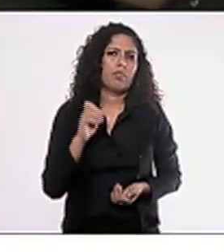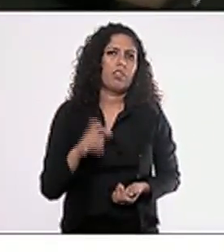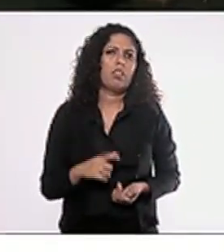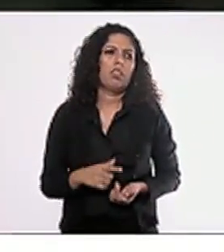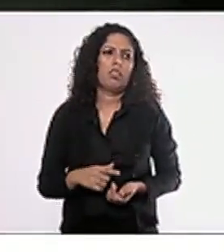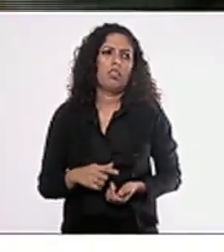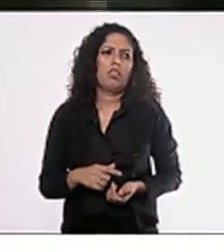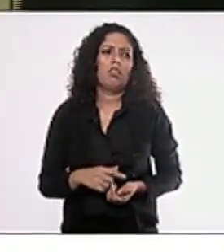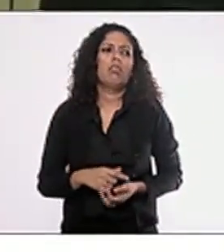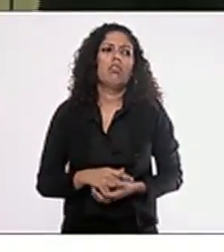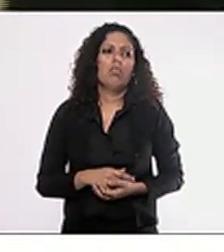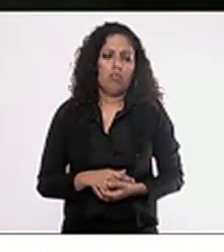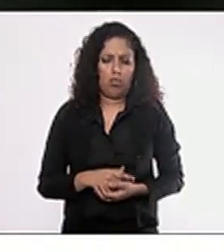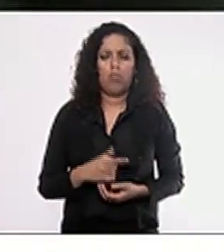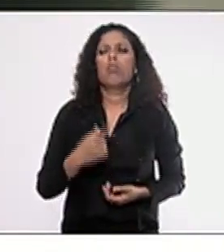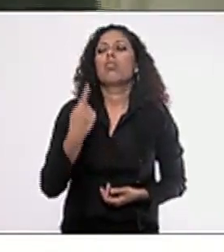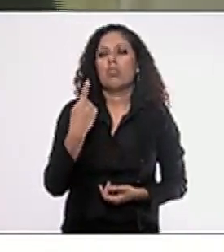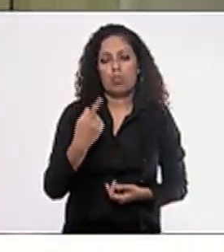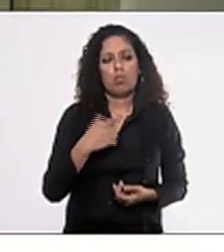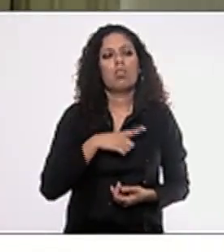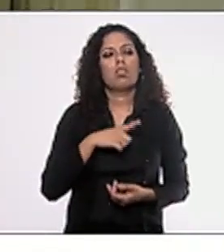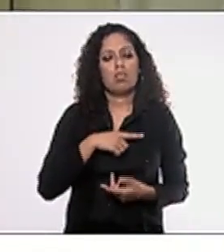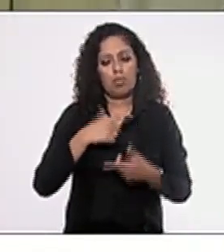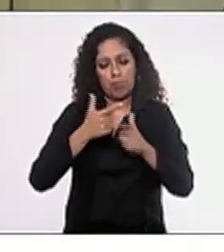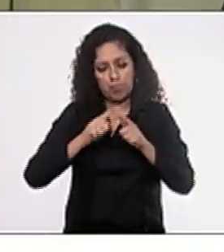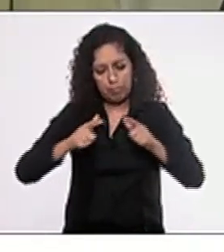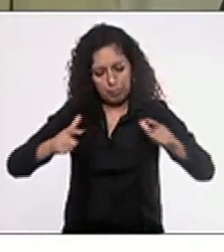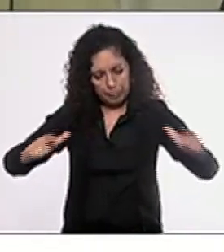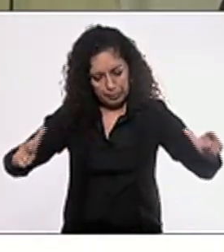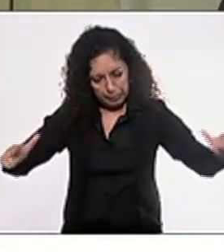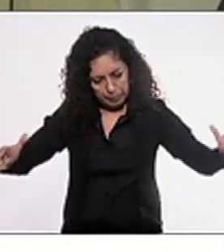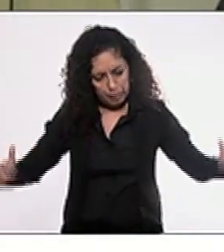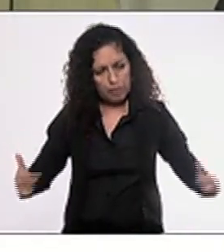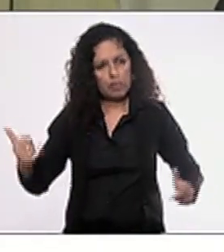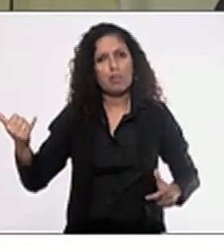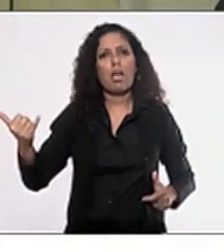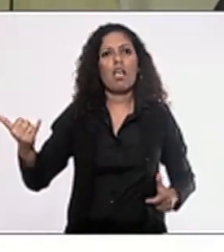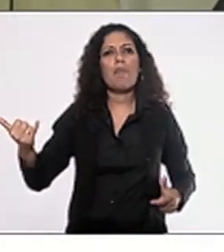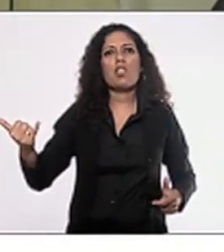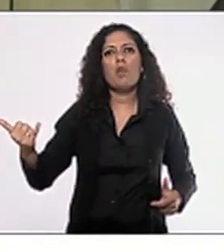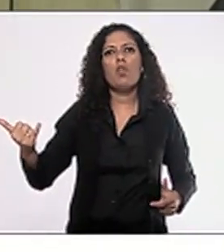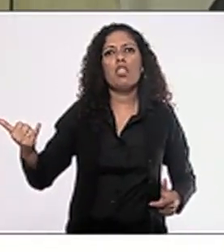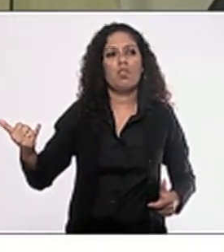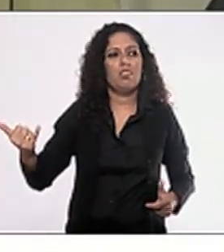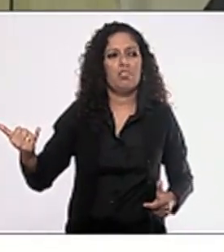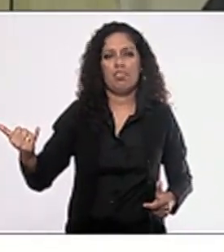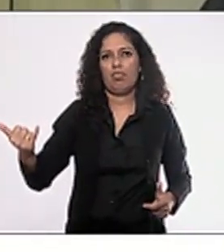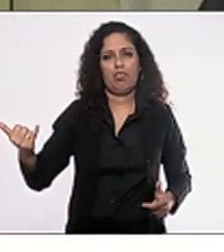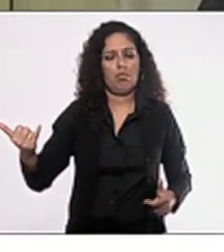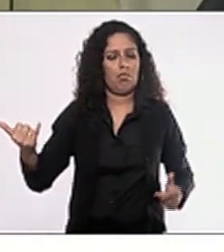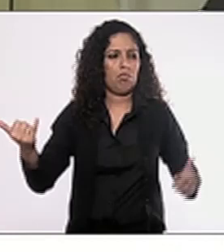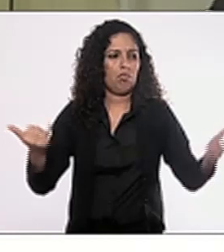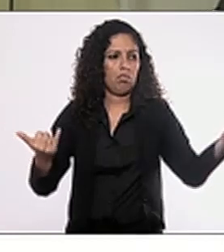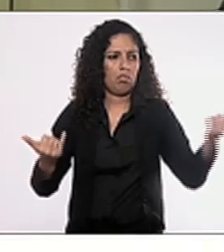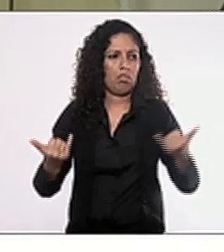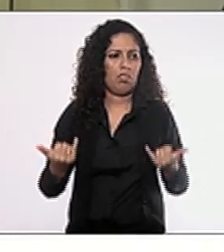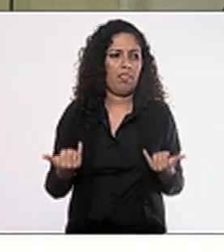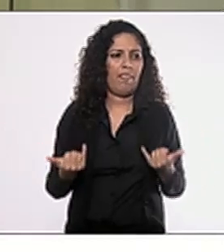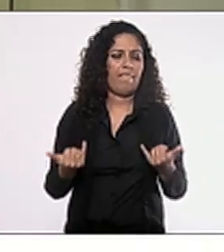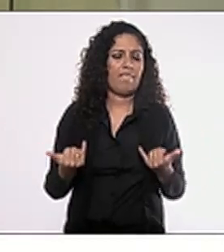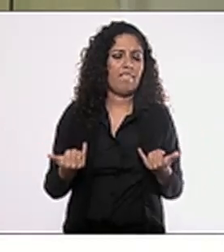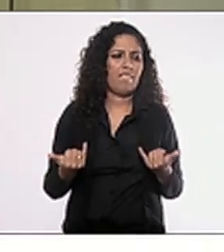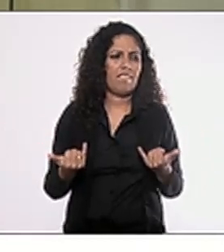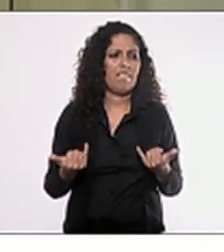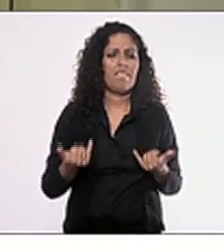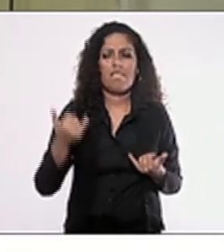Uma coisa que tem crescido, e isso é um problema que está chegando muito fortemente na Defensoria, é o problema levantado